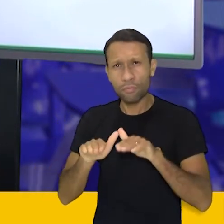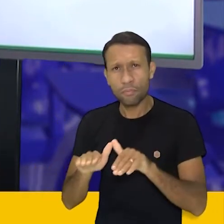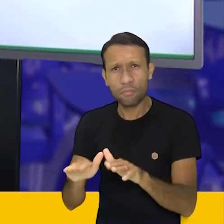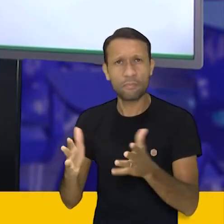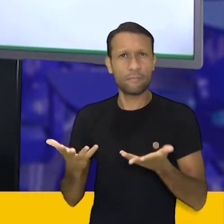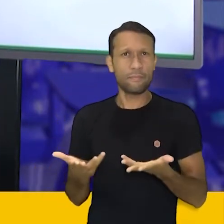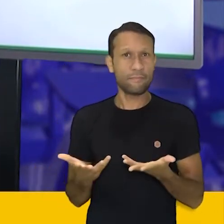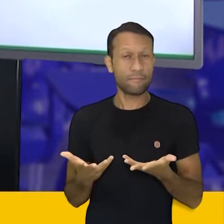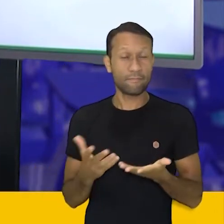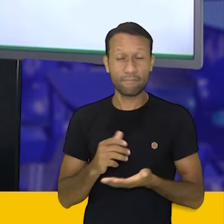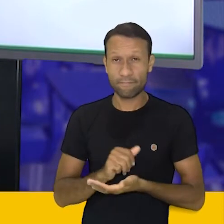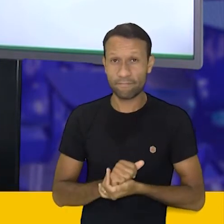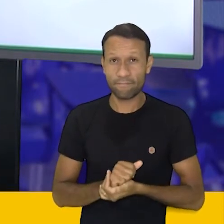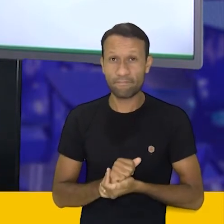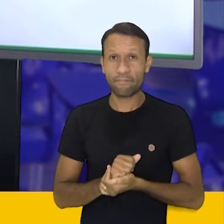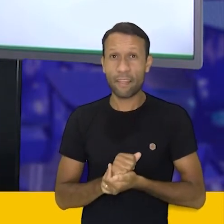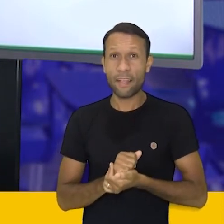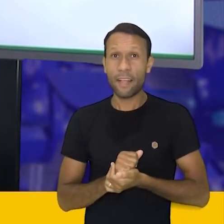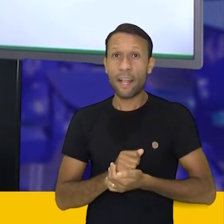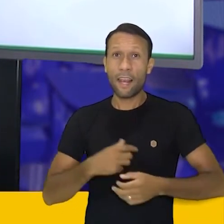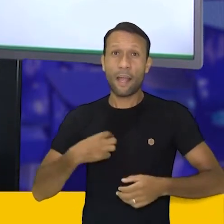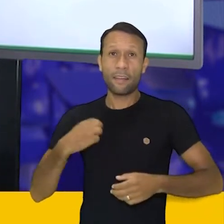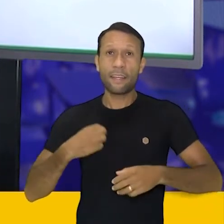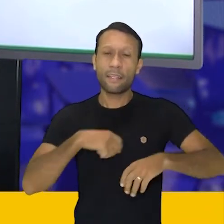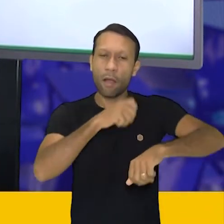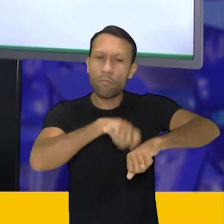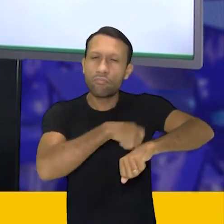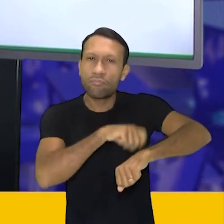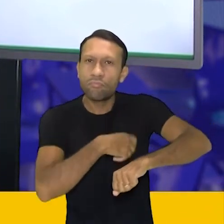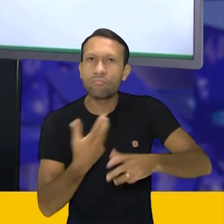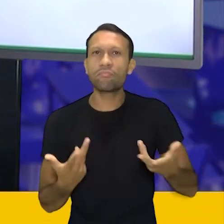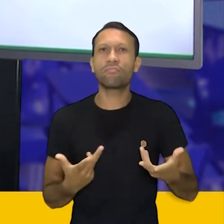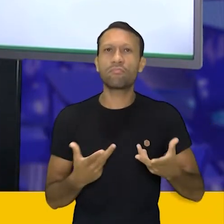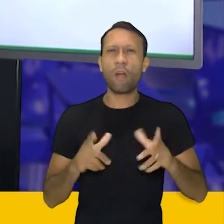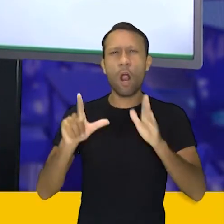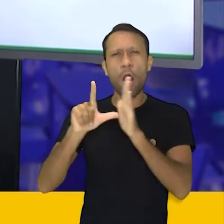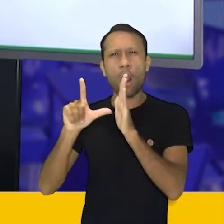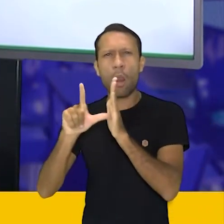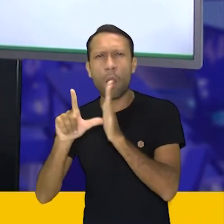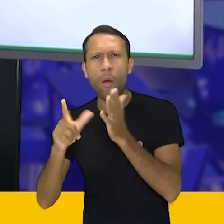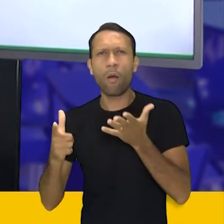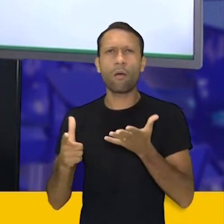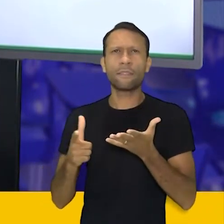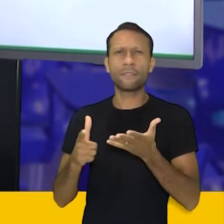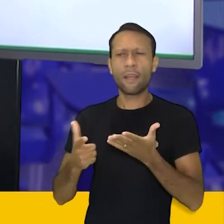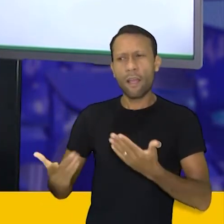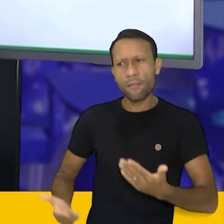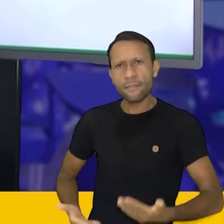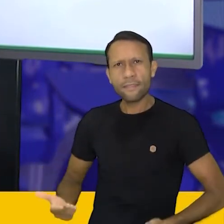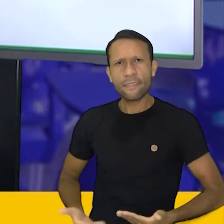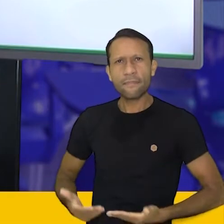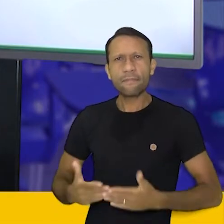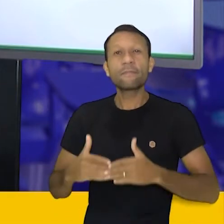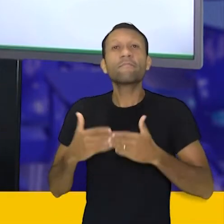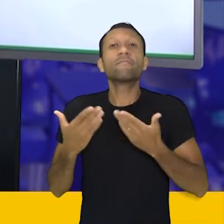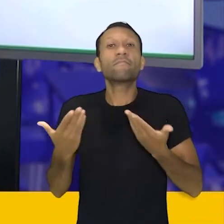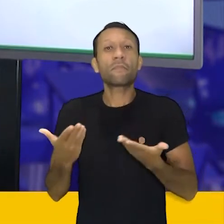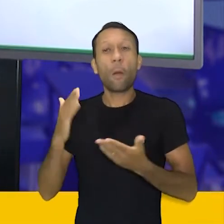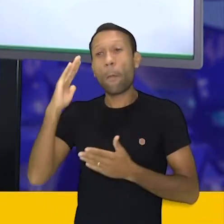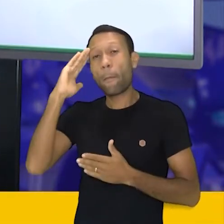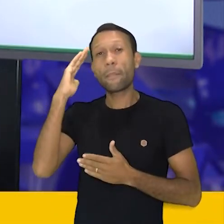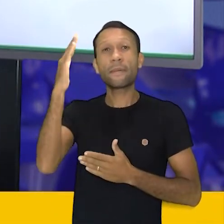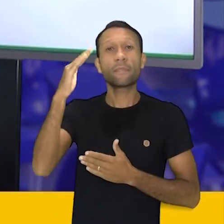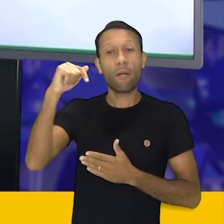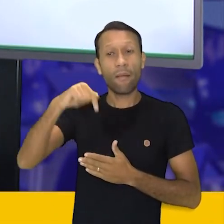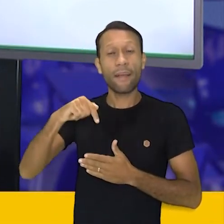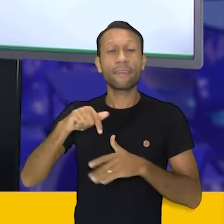fabricos? São lavanderias? São lojas? É o comércio? É o serviço? Ou seja,